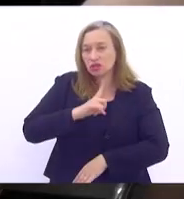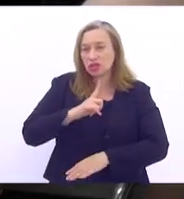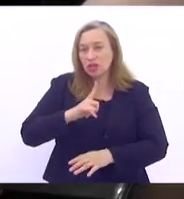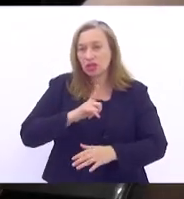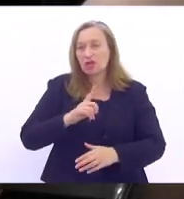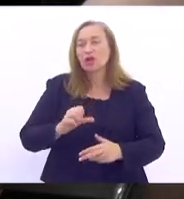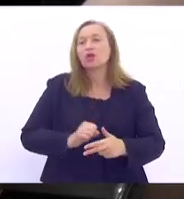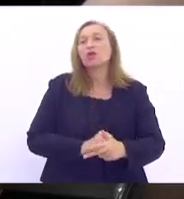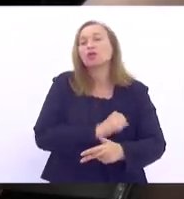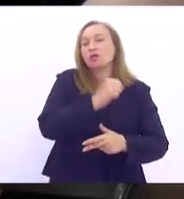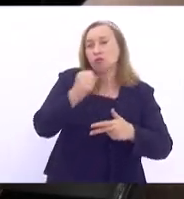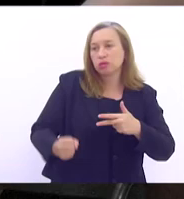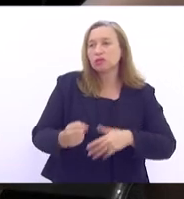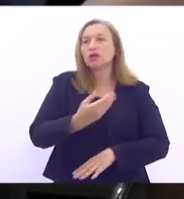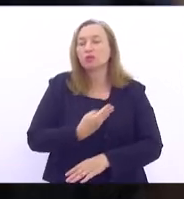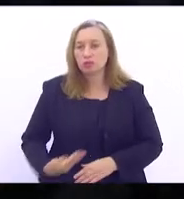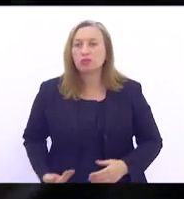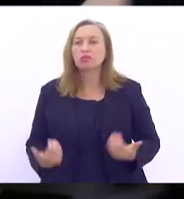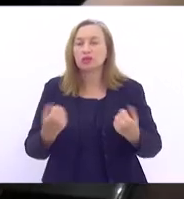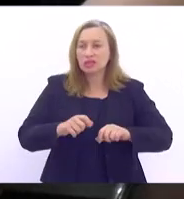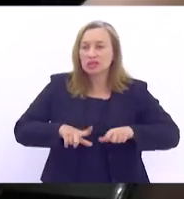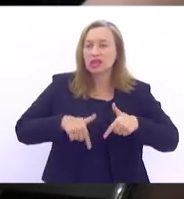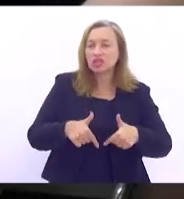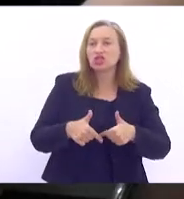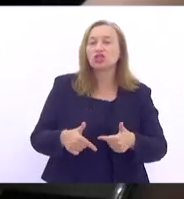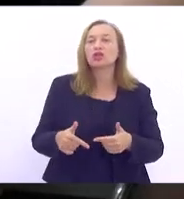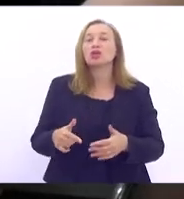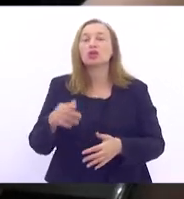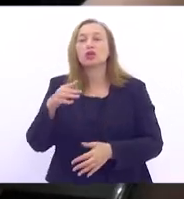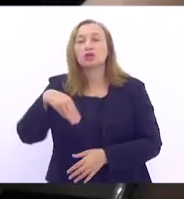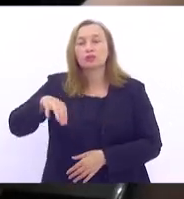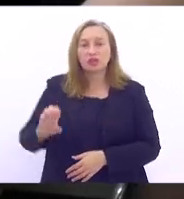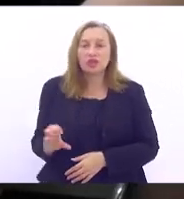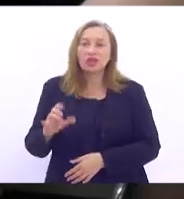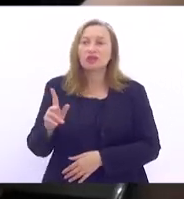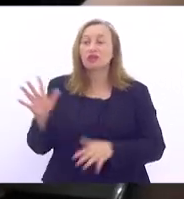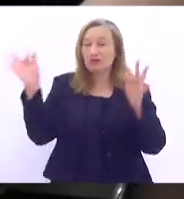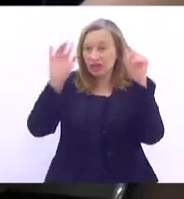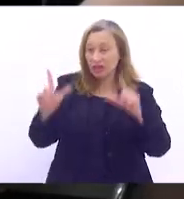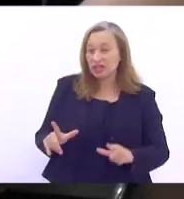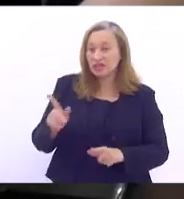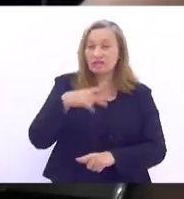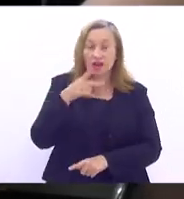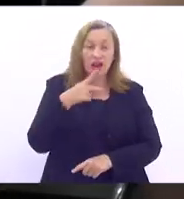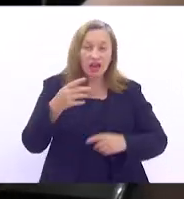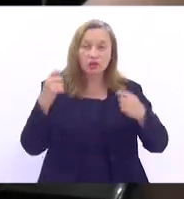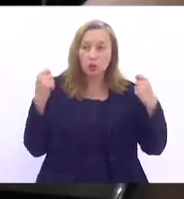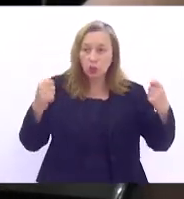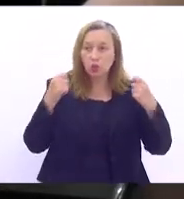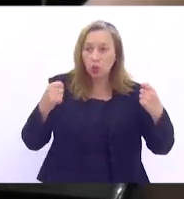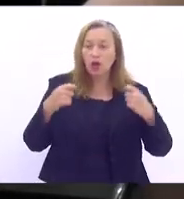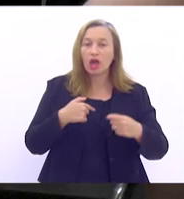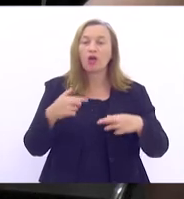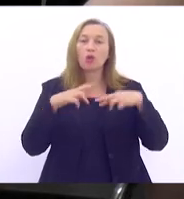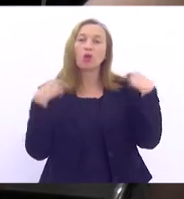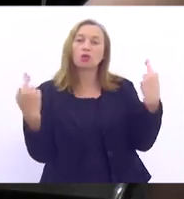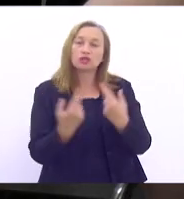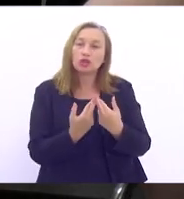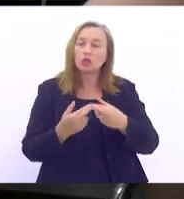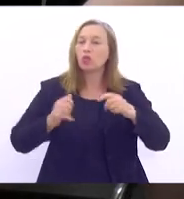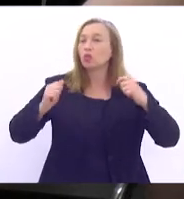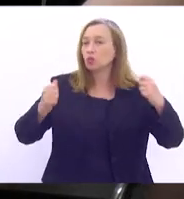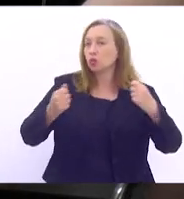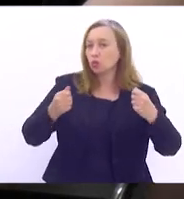que ser instalado de qualquer forma. E o Mink foi muito feliz ali em falar sobre as torcidas. Tive reunião com as torcidas organizadas,